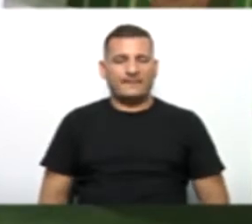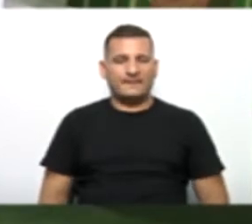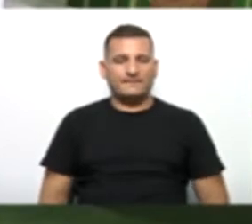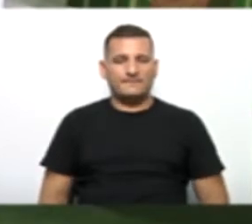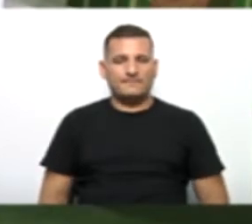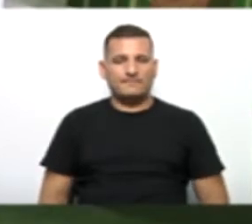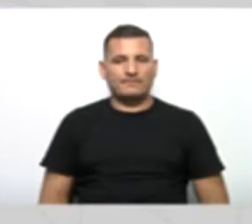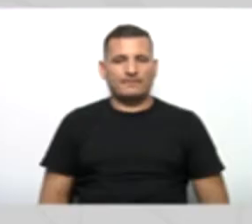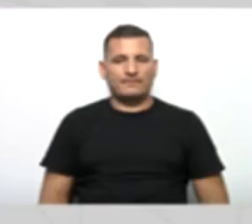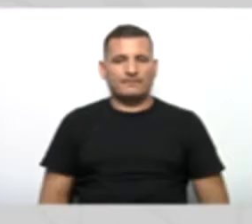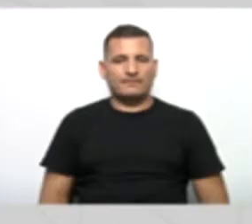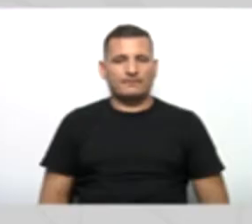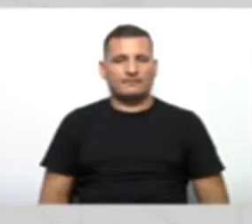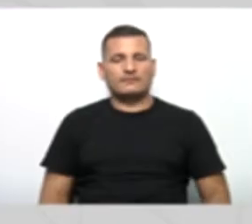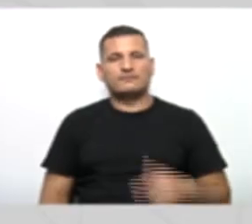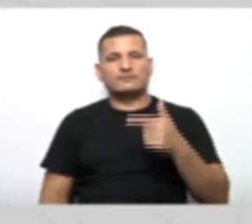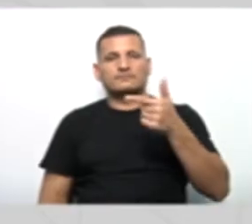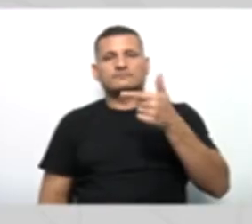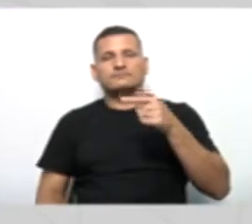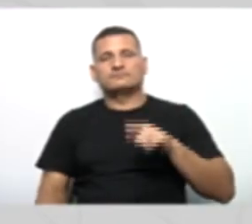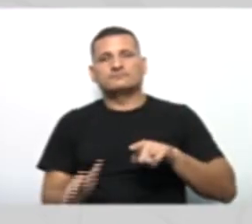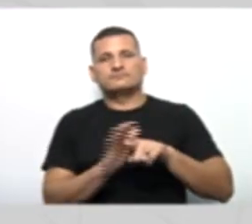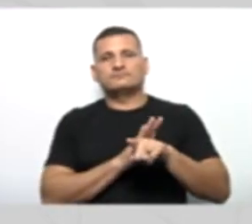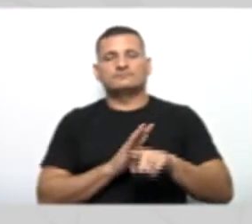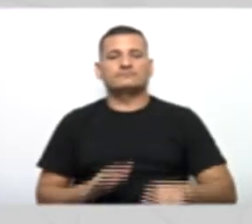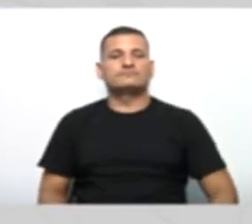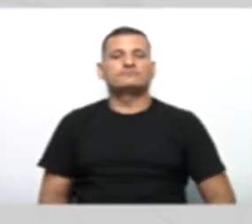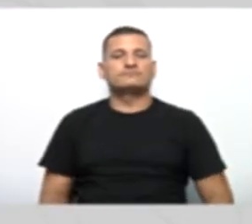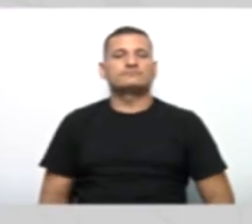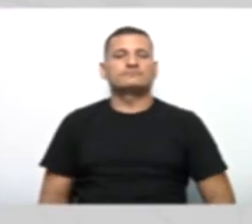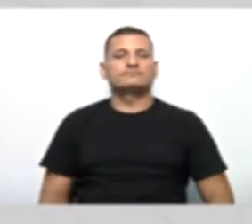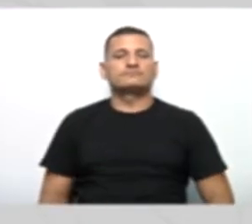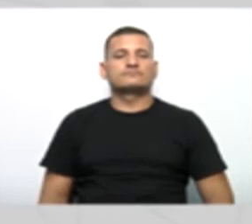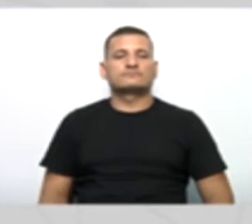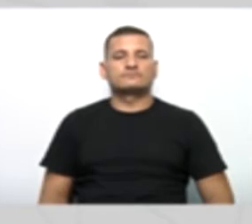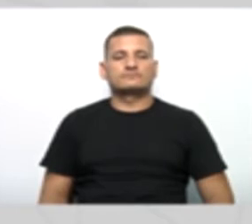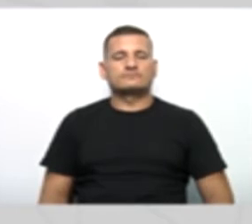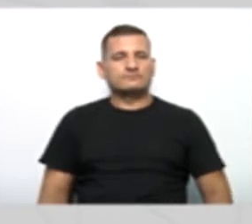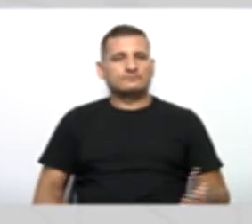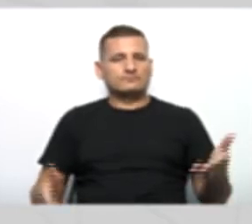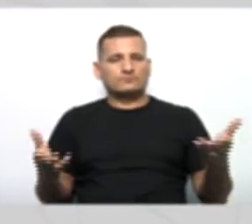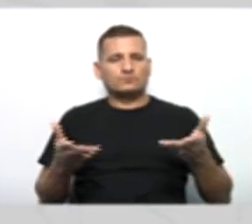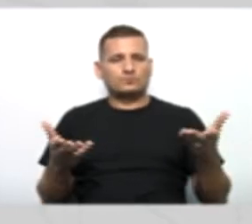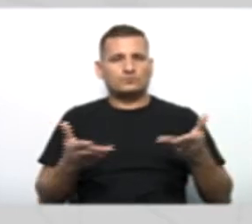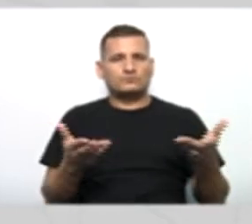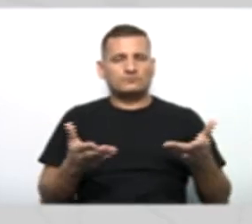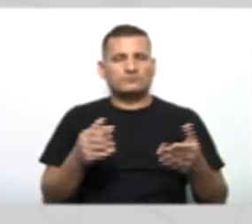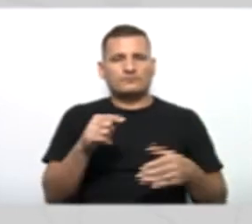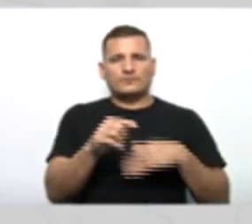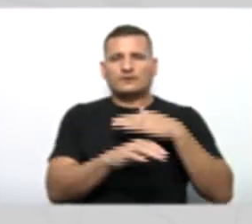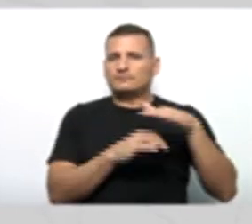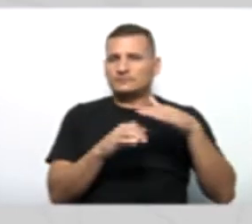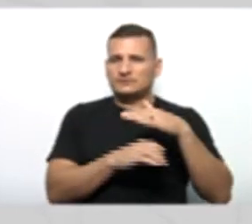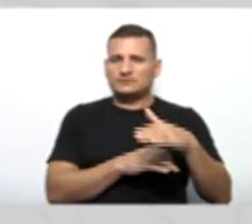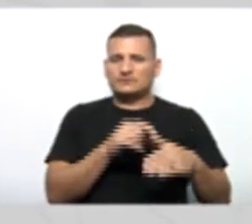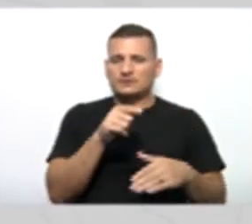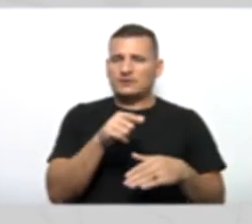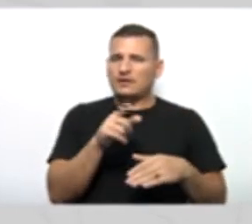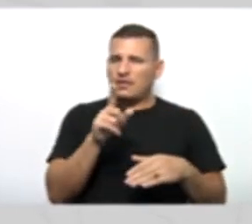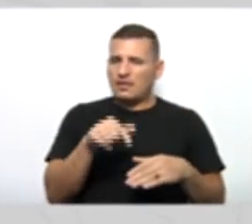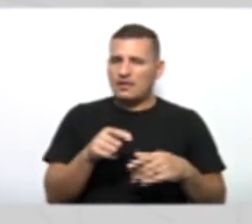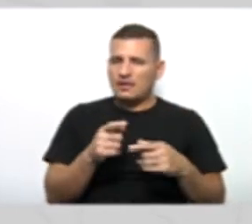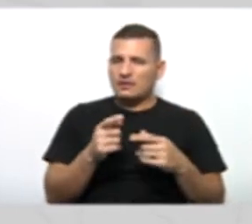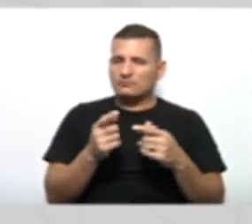essa é muito obrigado questão dois na atualidade não basta a uma empresa ser economicamente